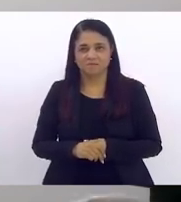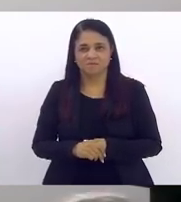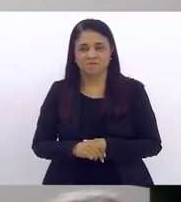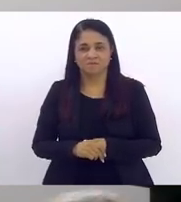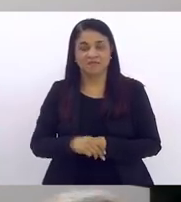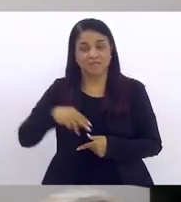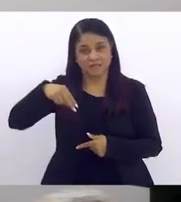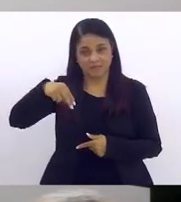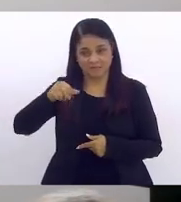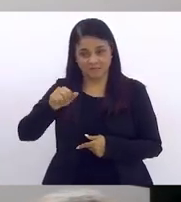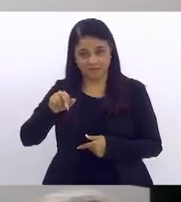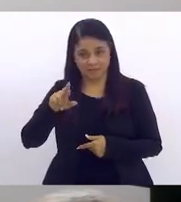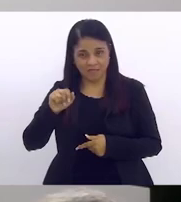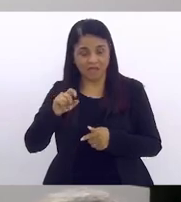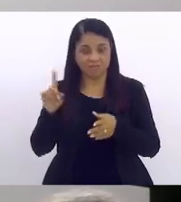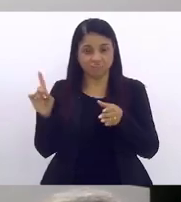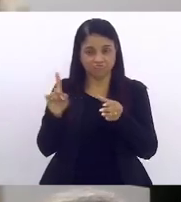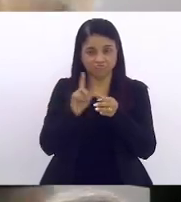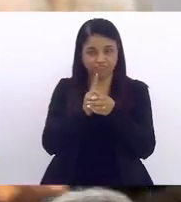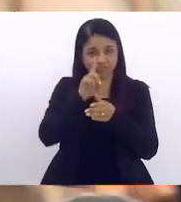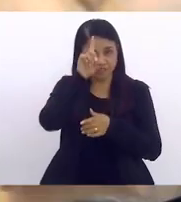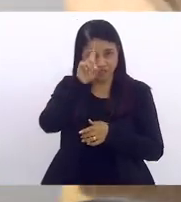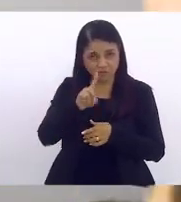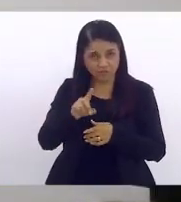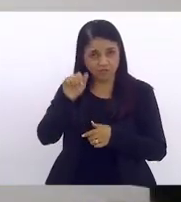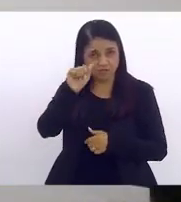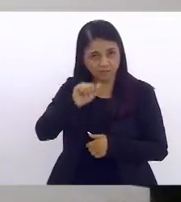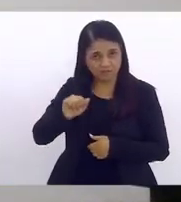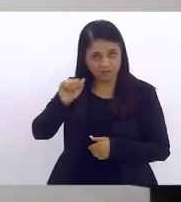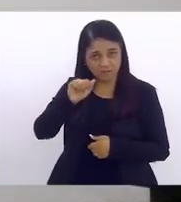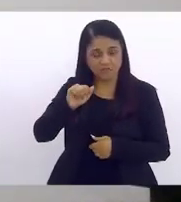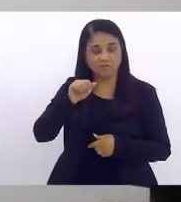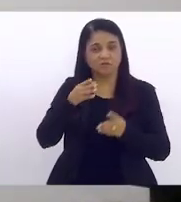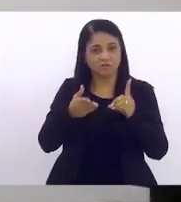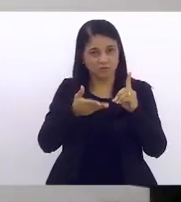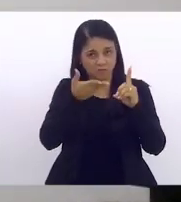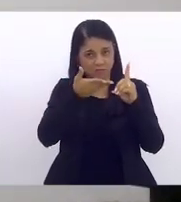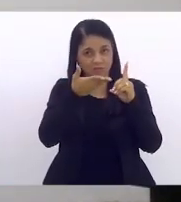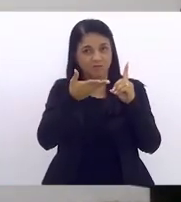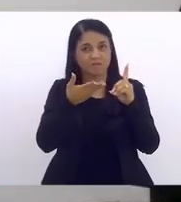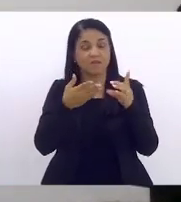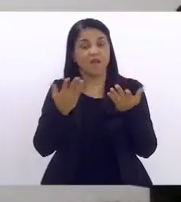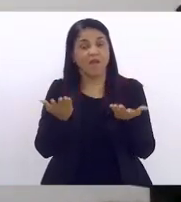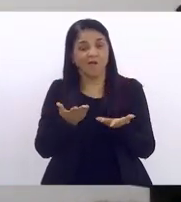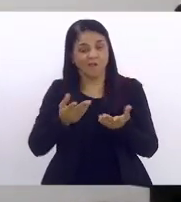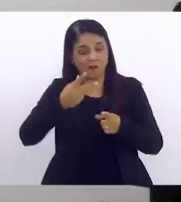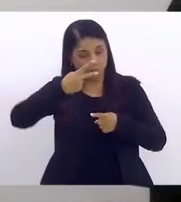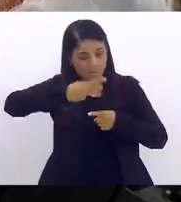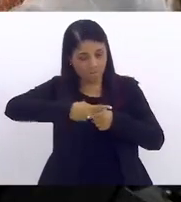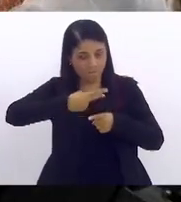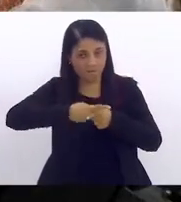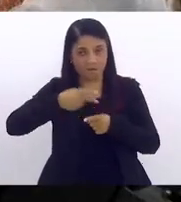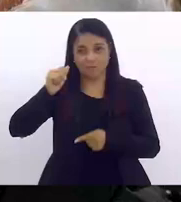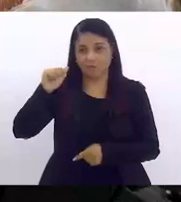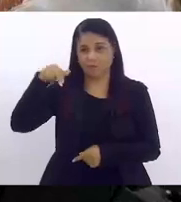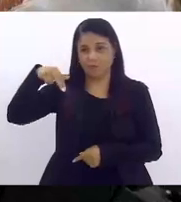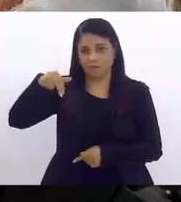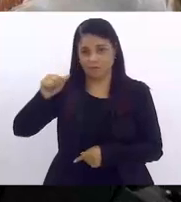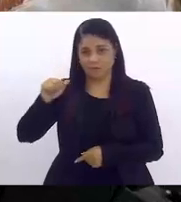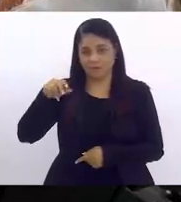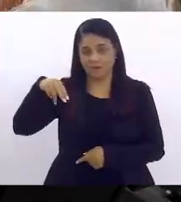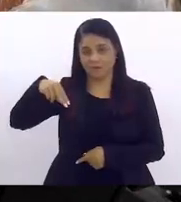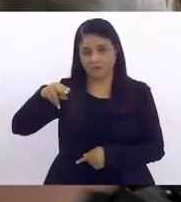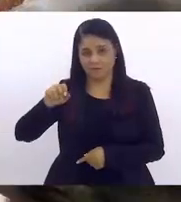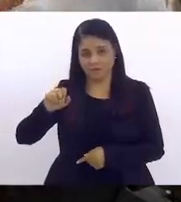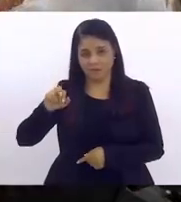Nara também parte da diretoria da Associação de Doulas. Agora nós vamos para a entrega do prêmio Ananeri de Saúde.